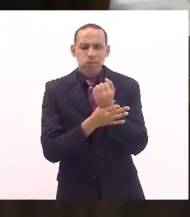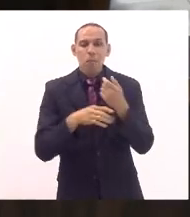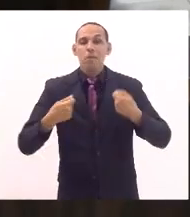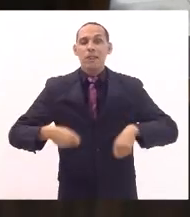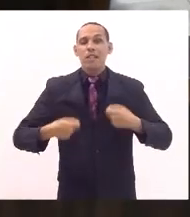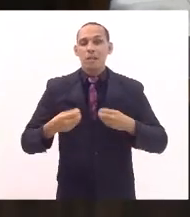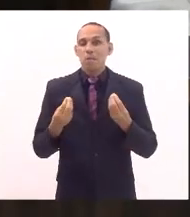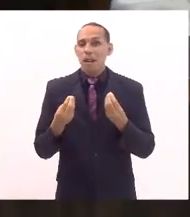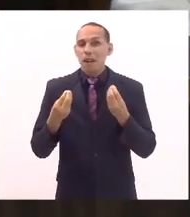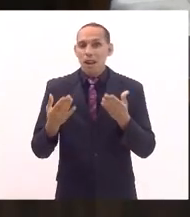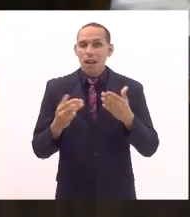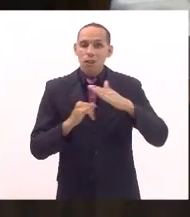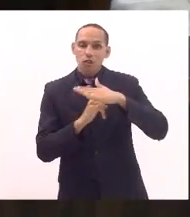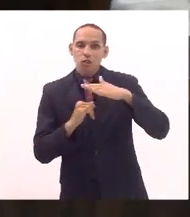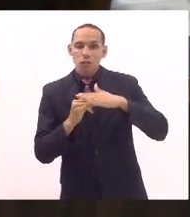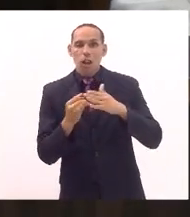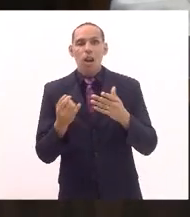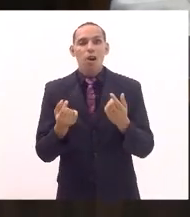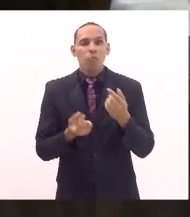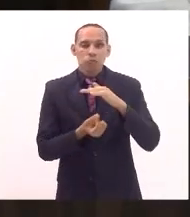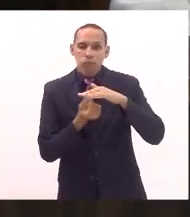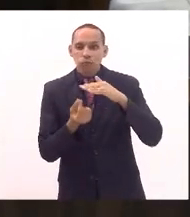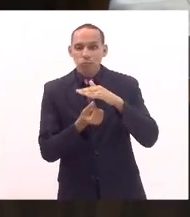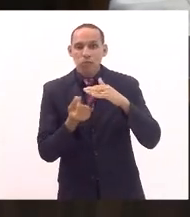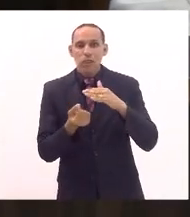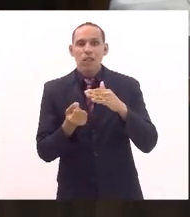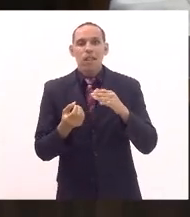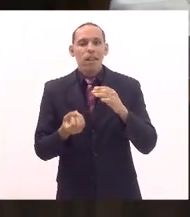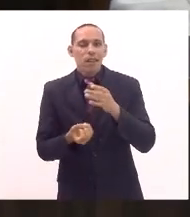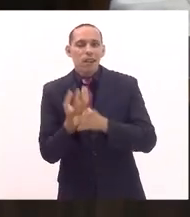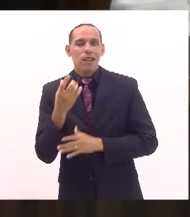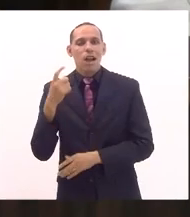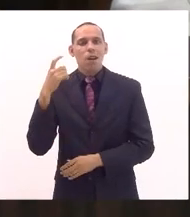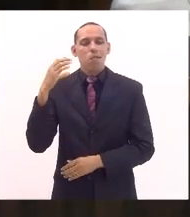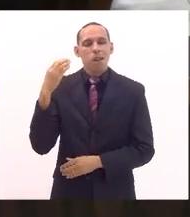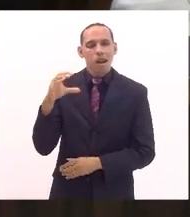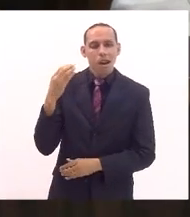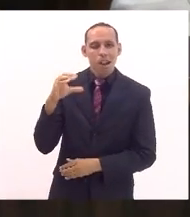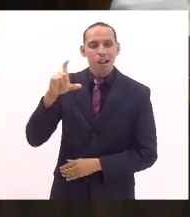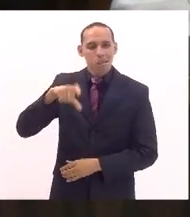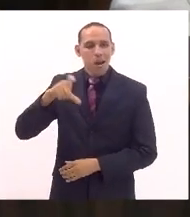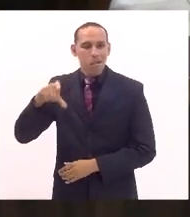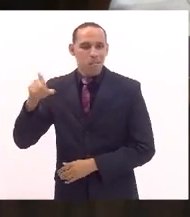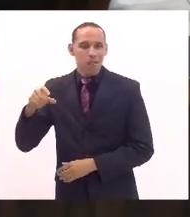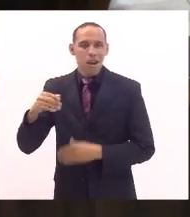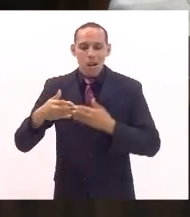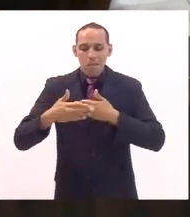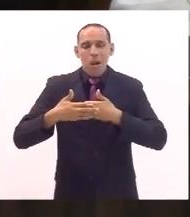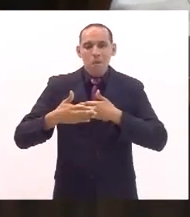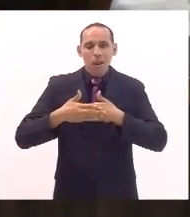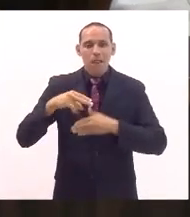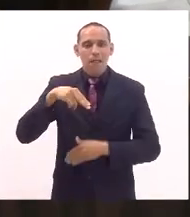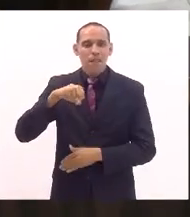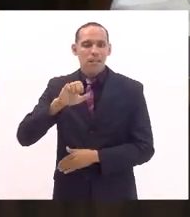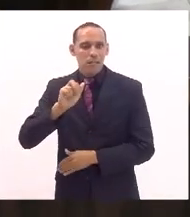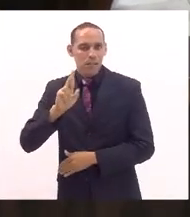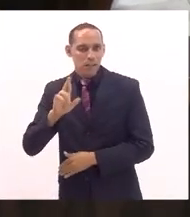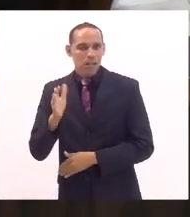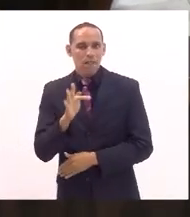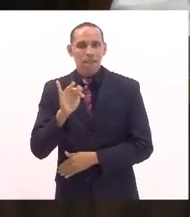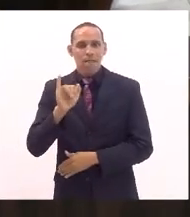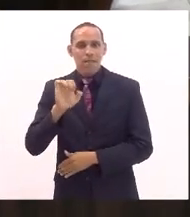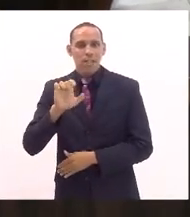adotadas por instituições financeiras que emitem cartões de crédito e débito pela modalidade aproximação unir Field